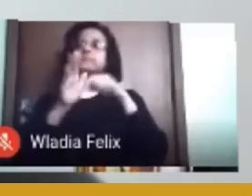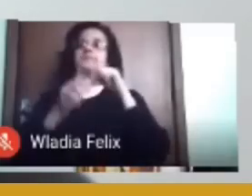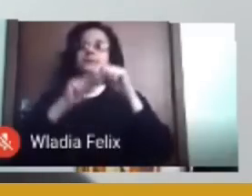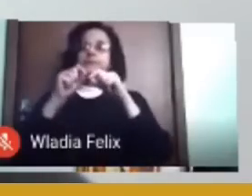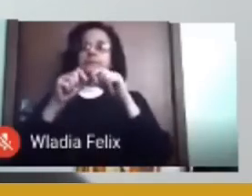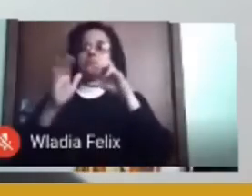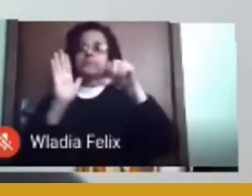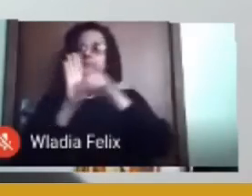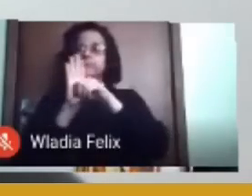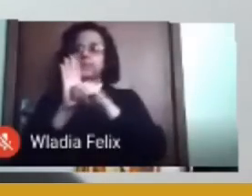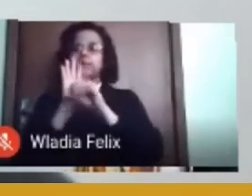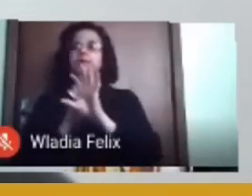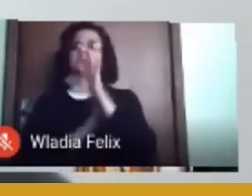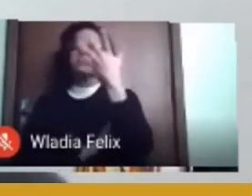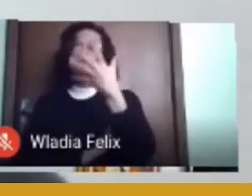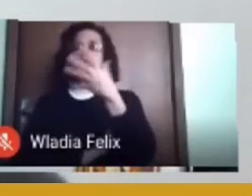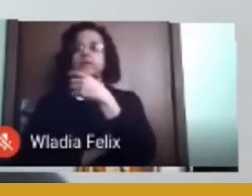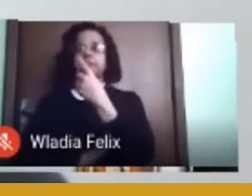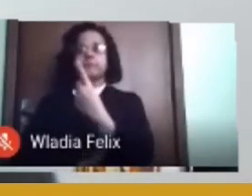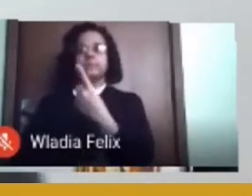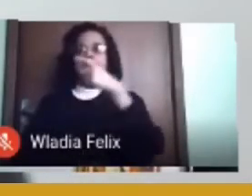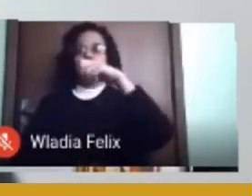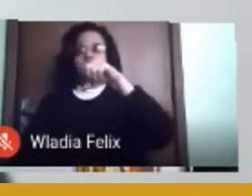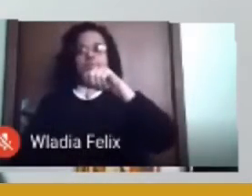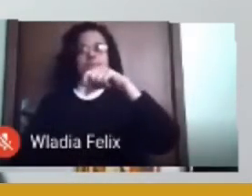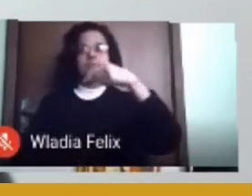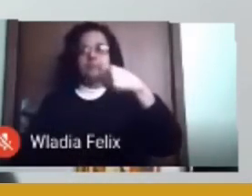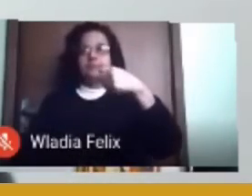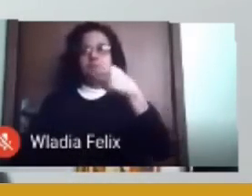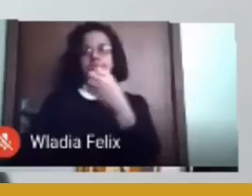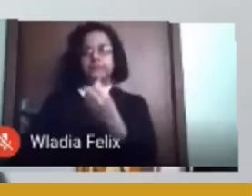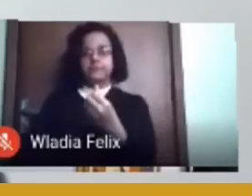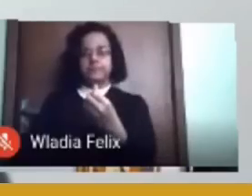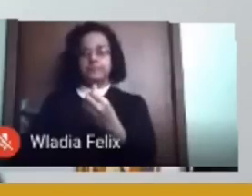uma garotinha de 8 anos que foi raptada,